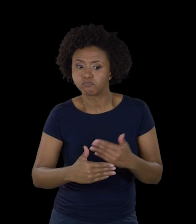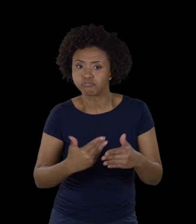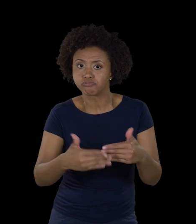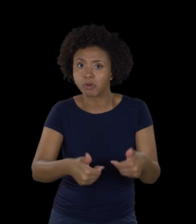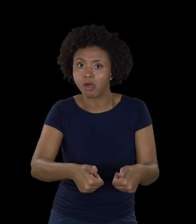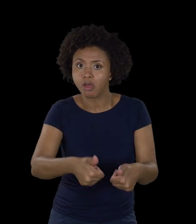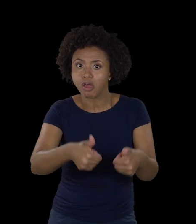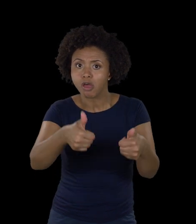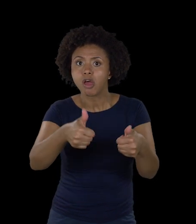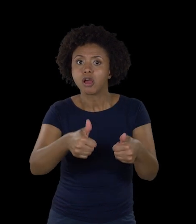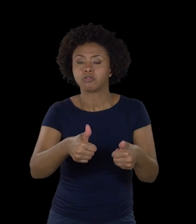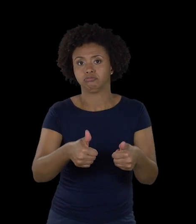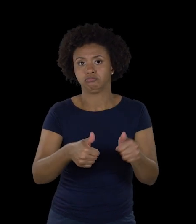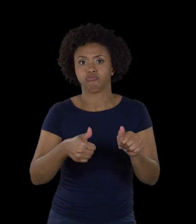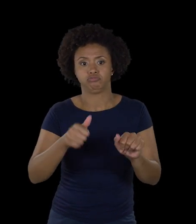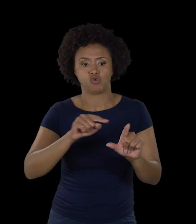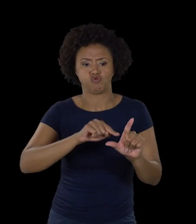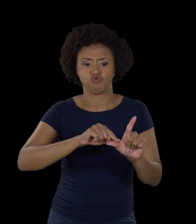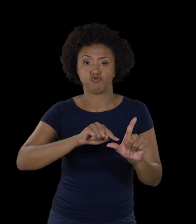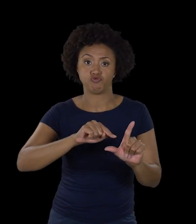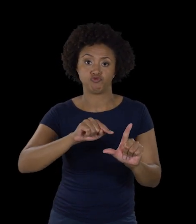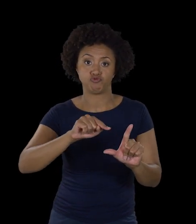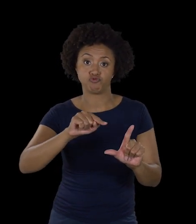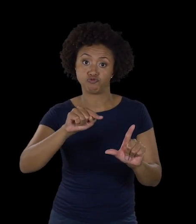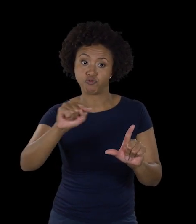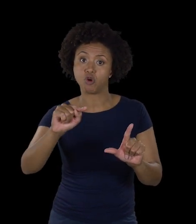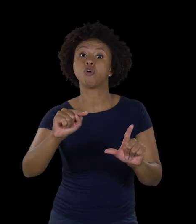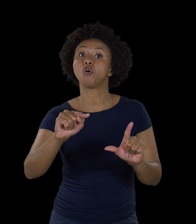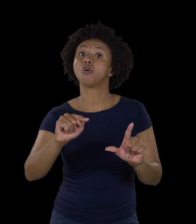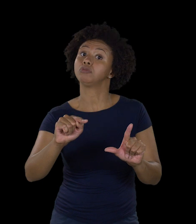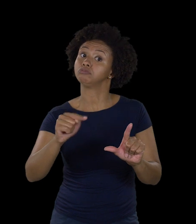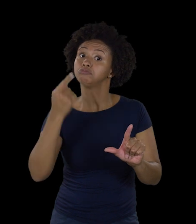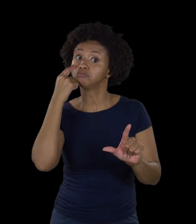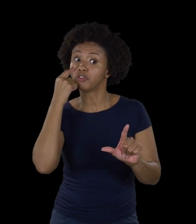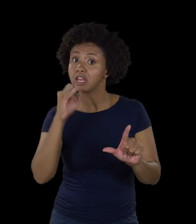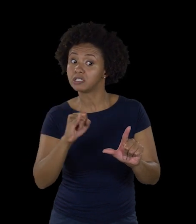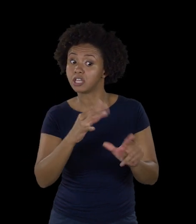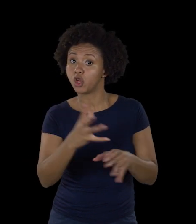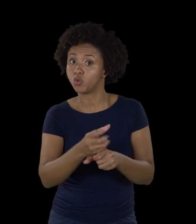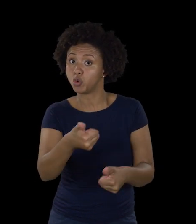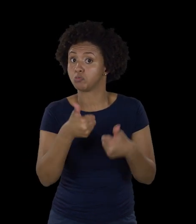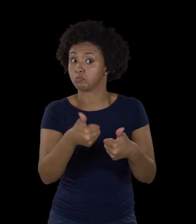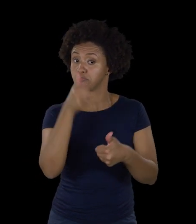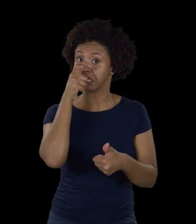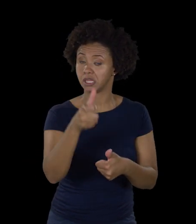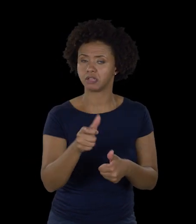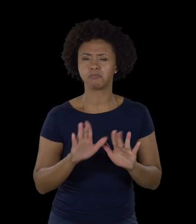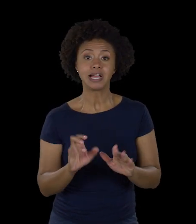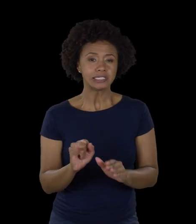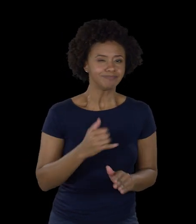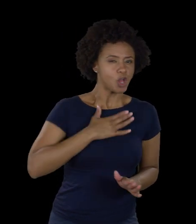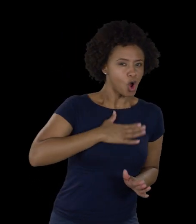dessa perspectiva e com ganhos também interessantes. Para quem gosta de correr